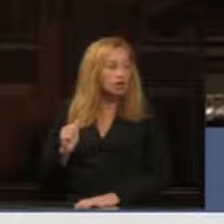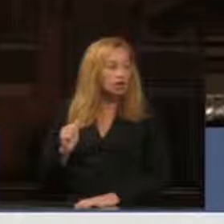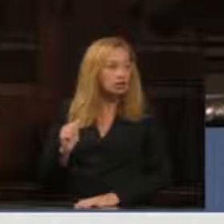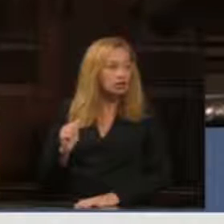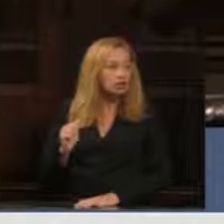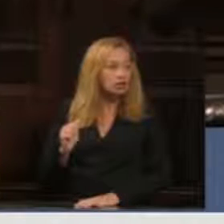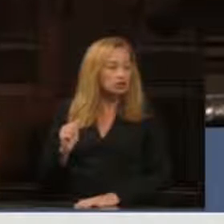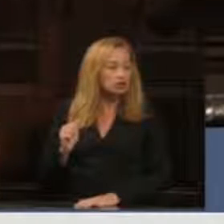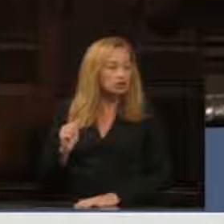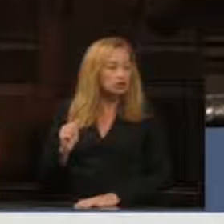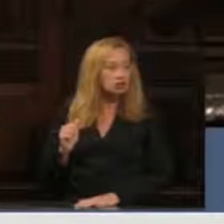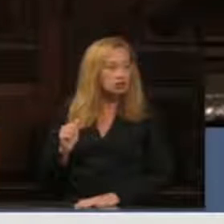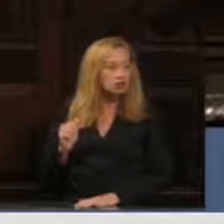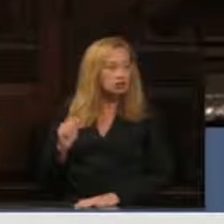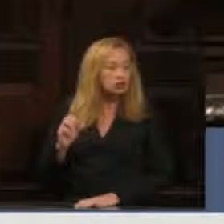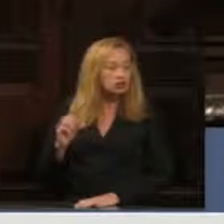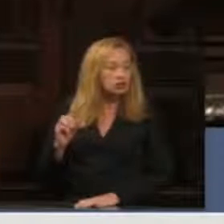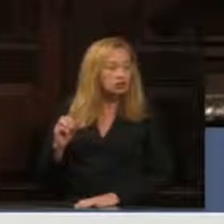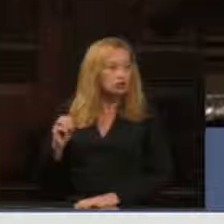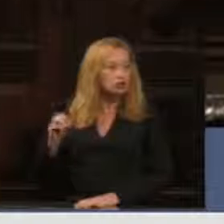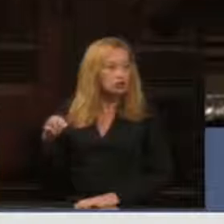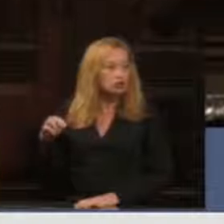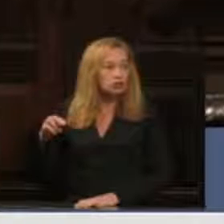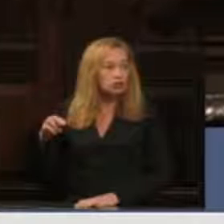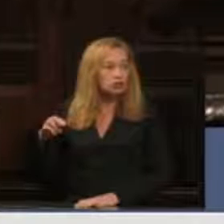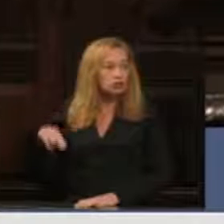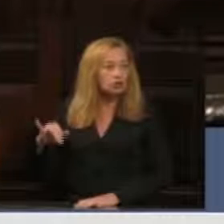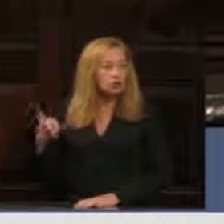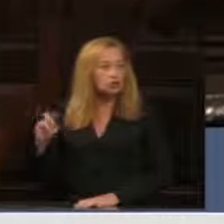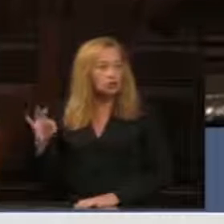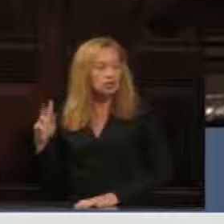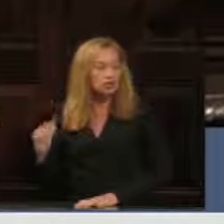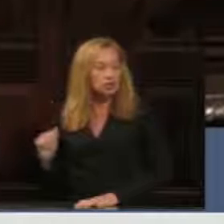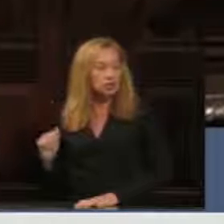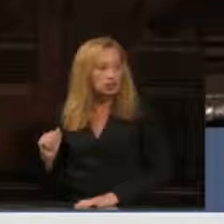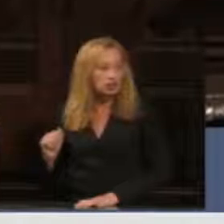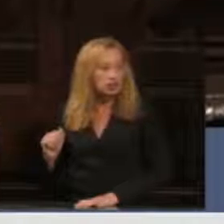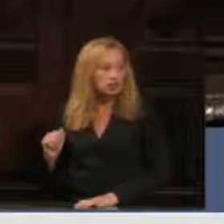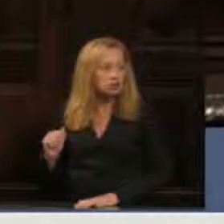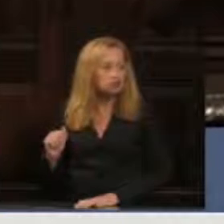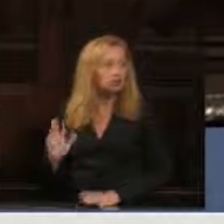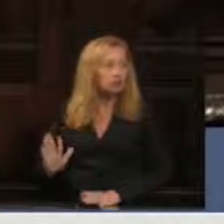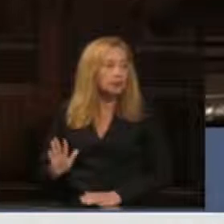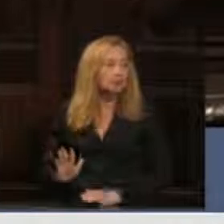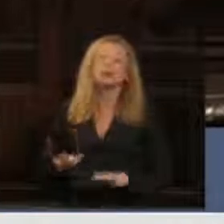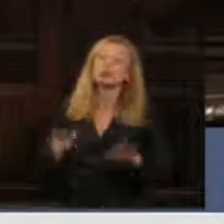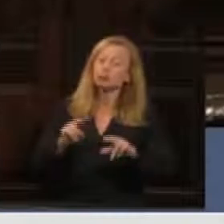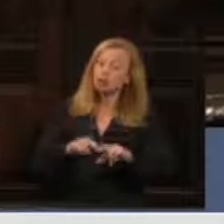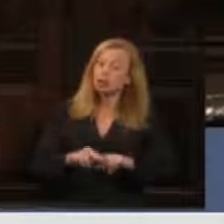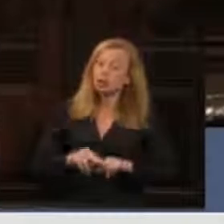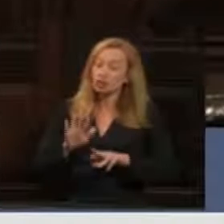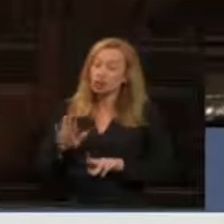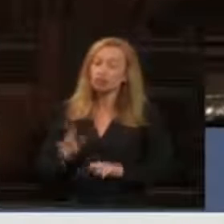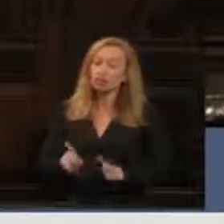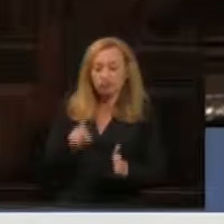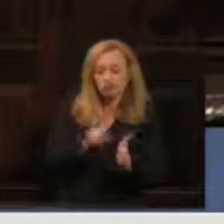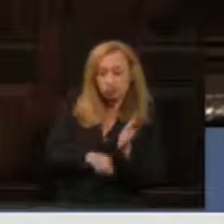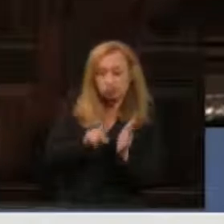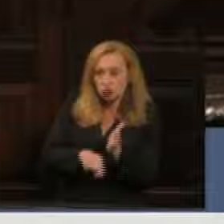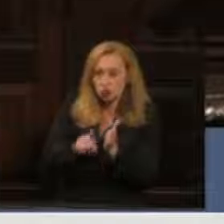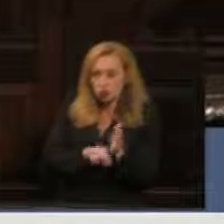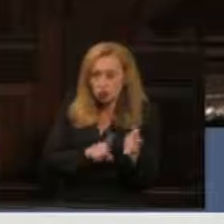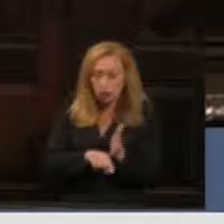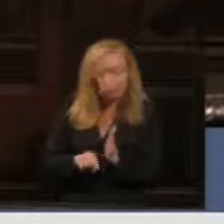99,99% das ações é o governo do Estado. Então, ele com isso vai diminuir